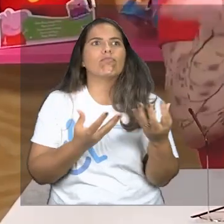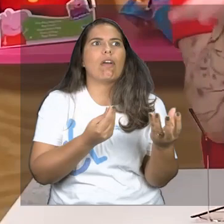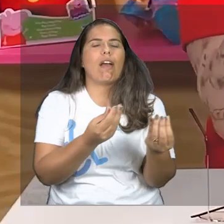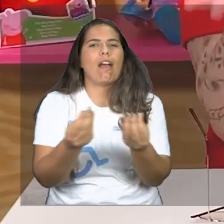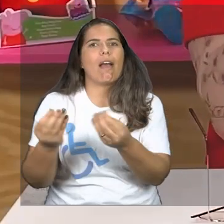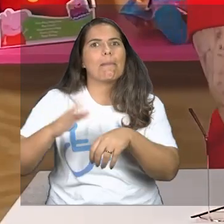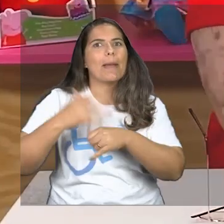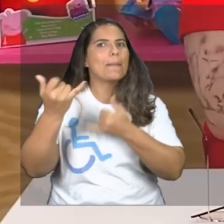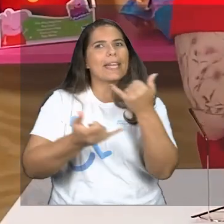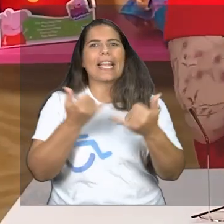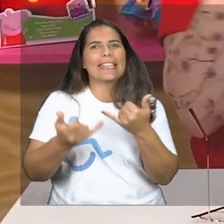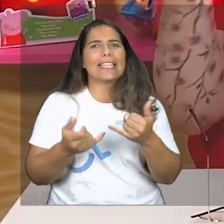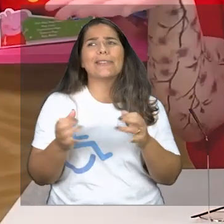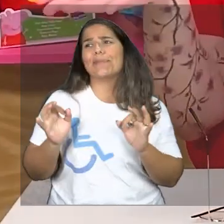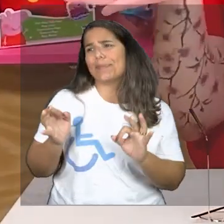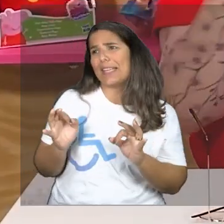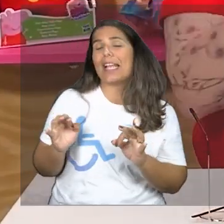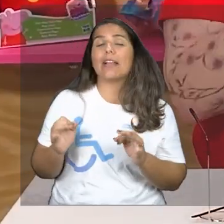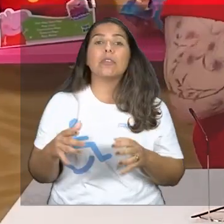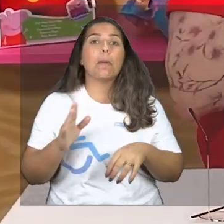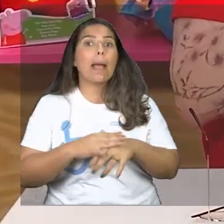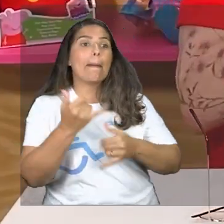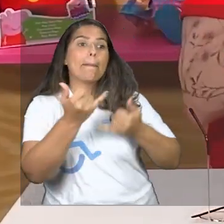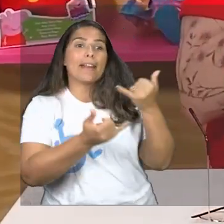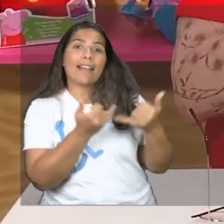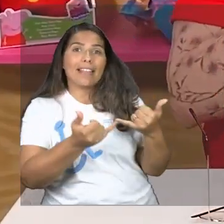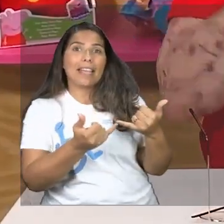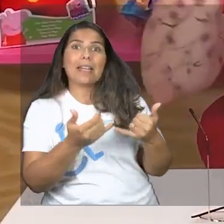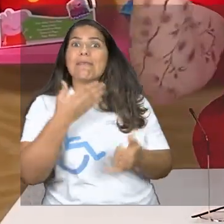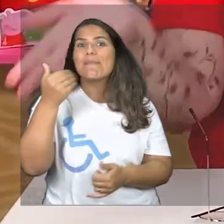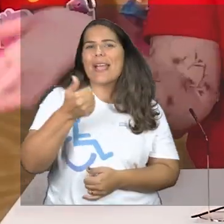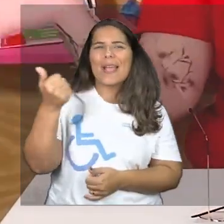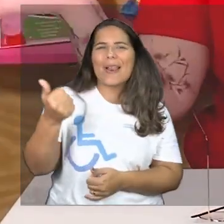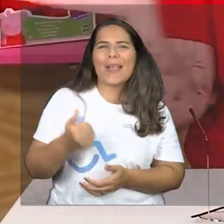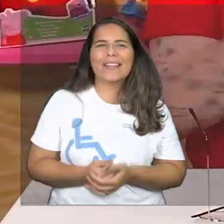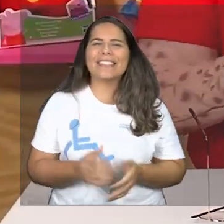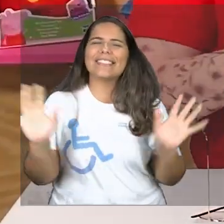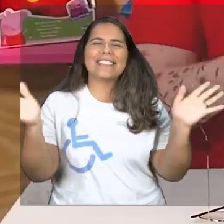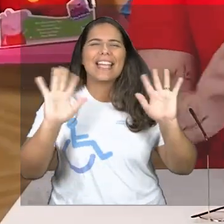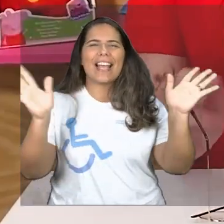e muito mais brincadeiras. Porque, com né? certeza. Quanto mais brincadeira,